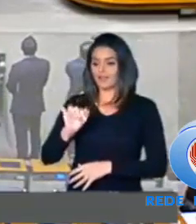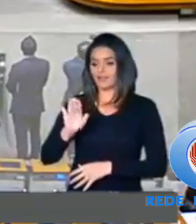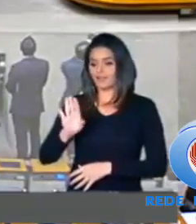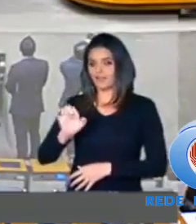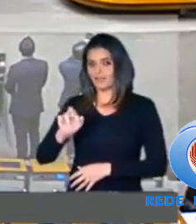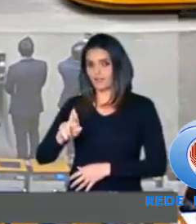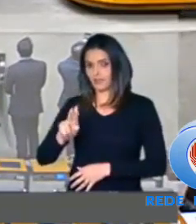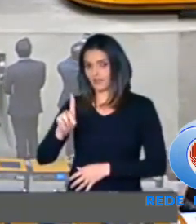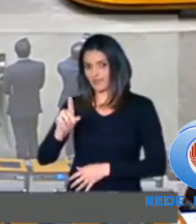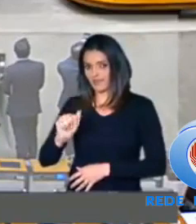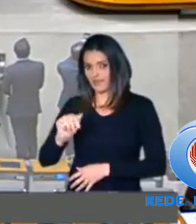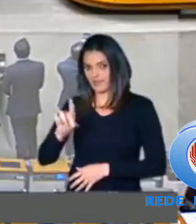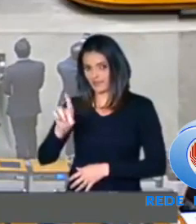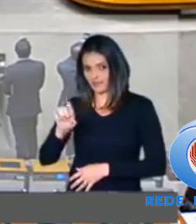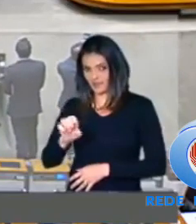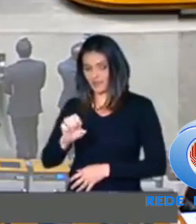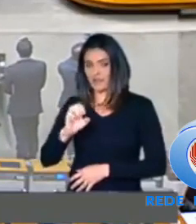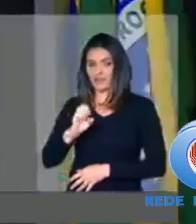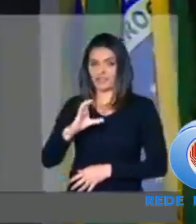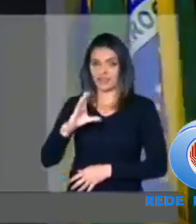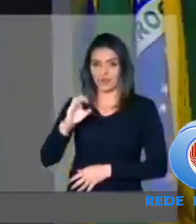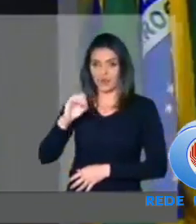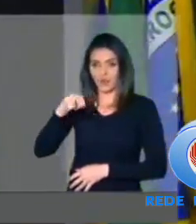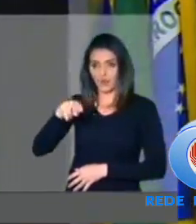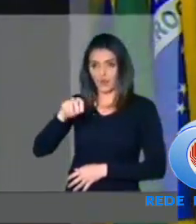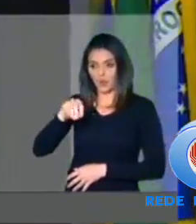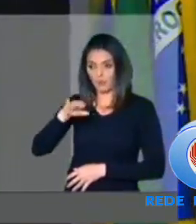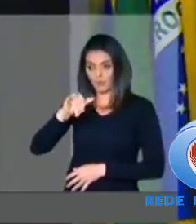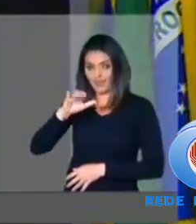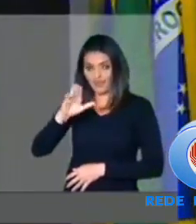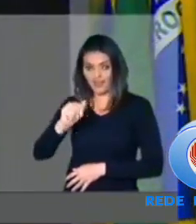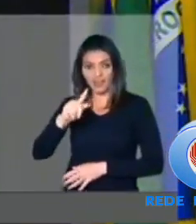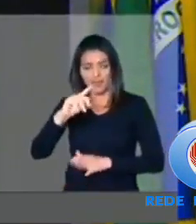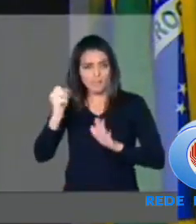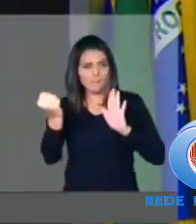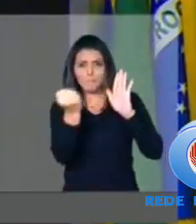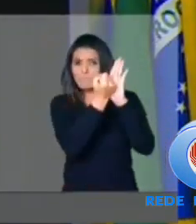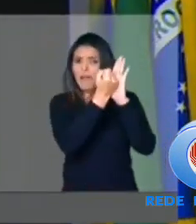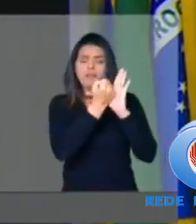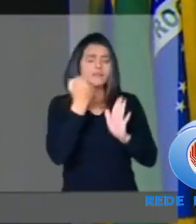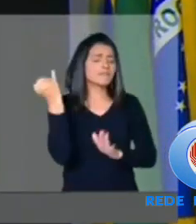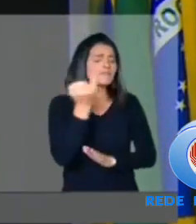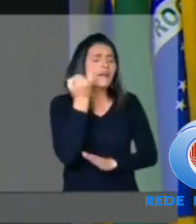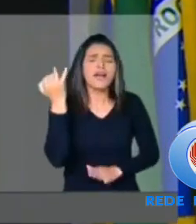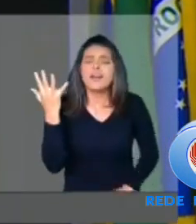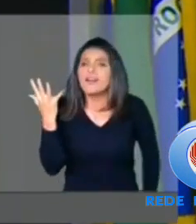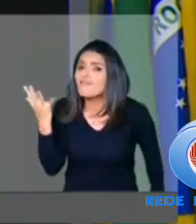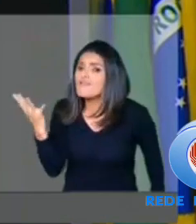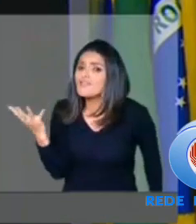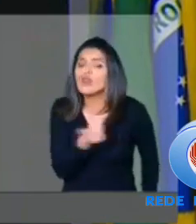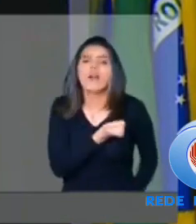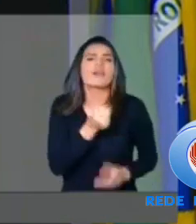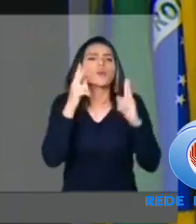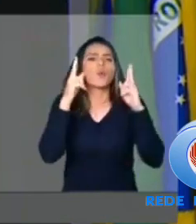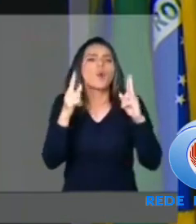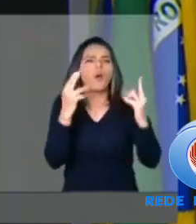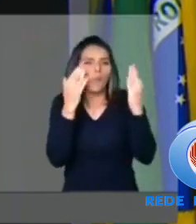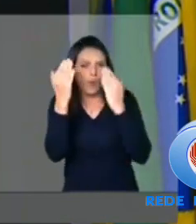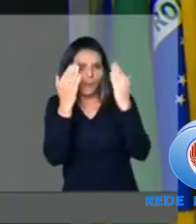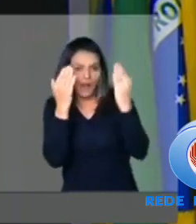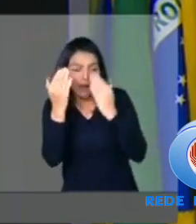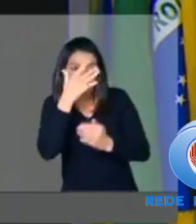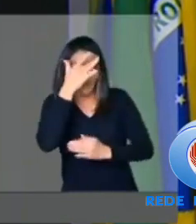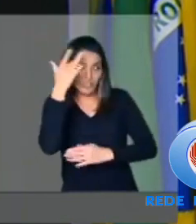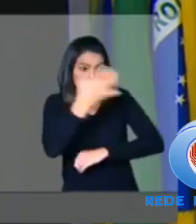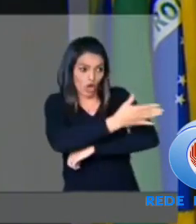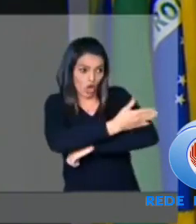É como quem gosta de futebol, é a final da Copa. É espetacular. Ela inverte a lógica